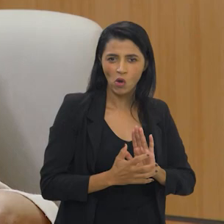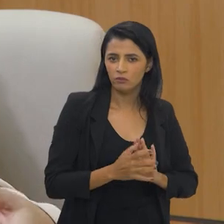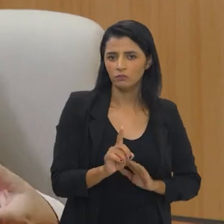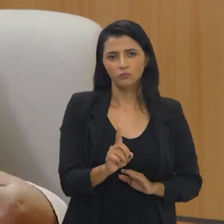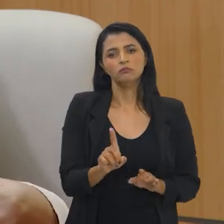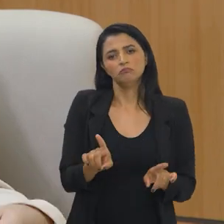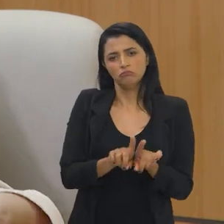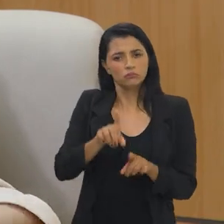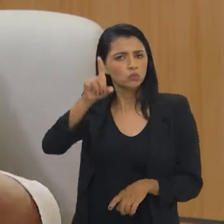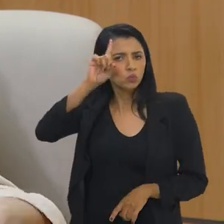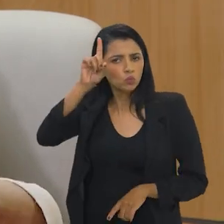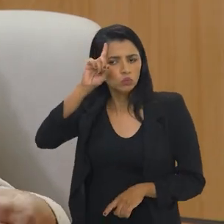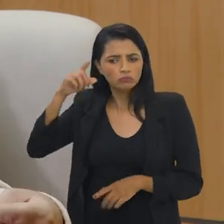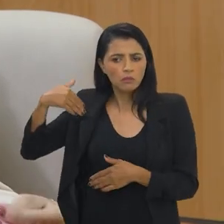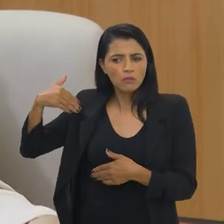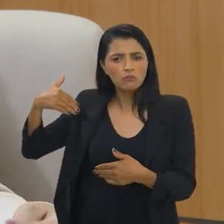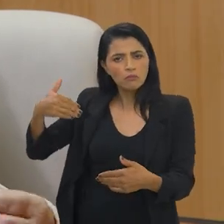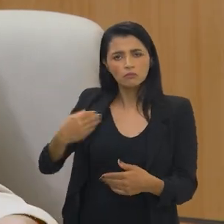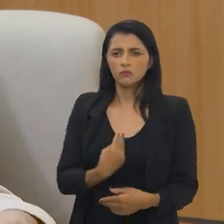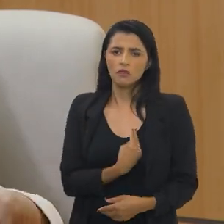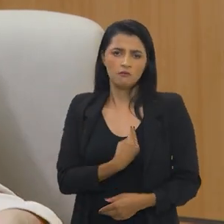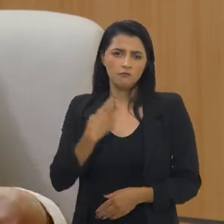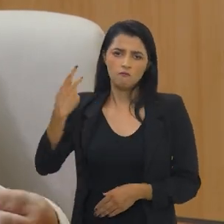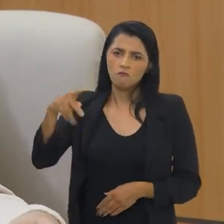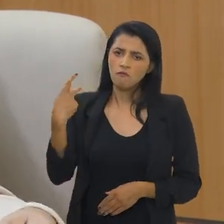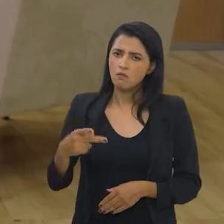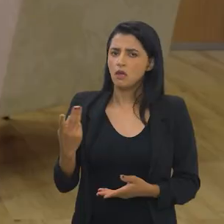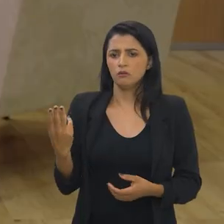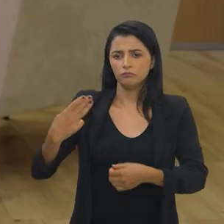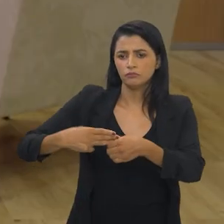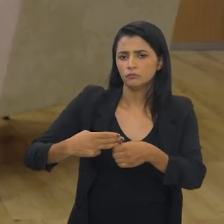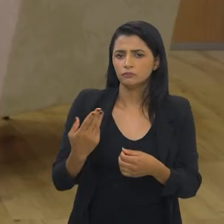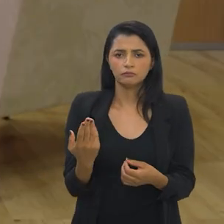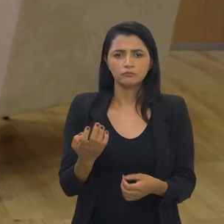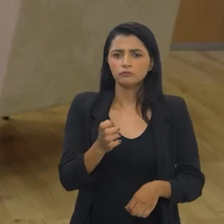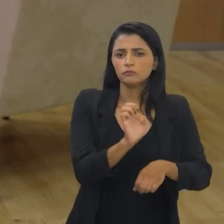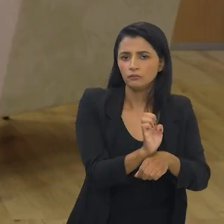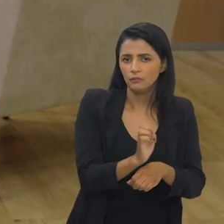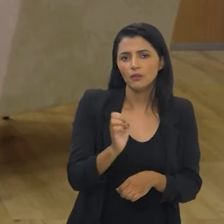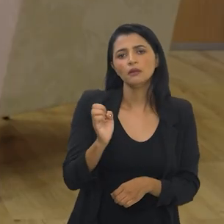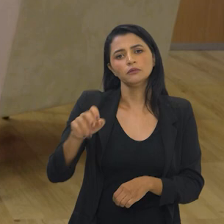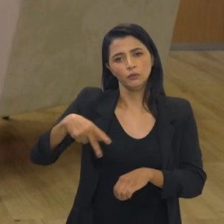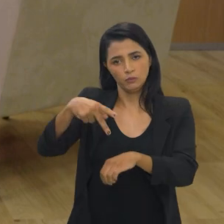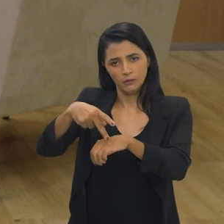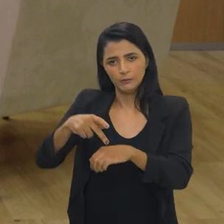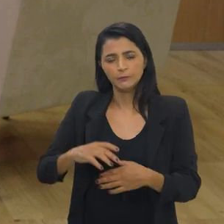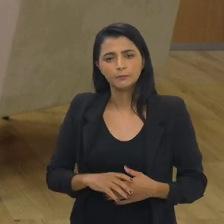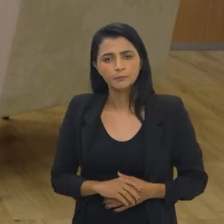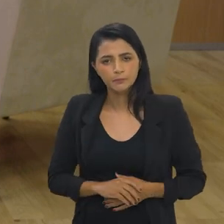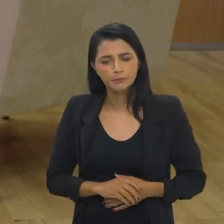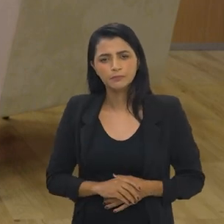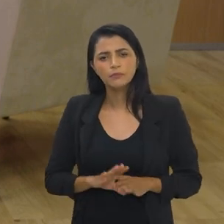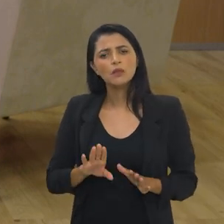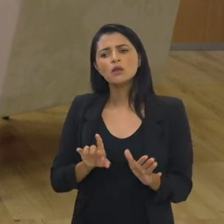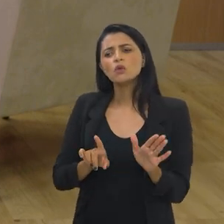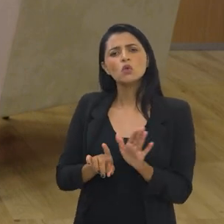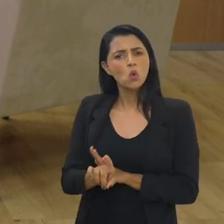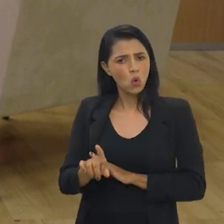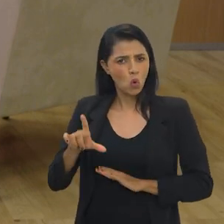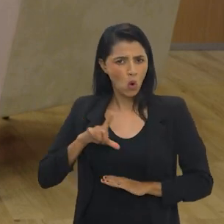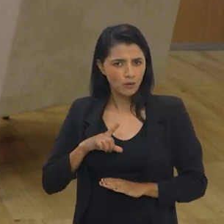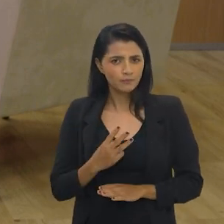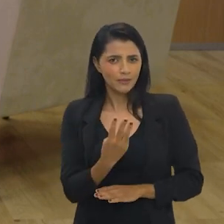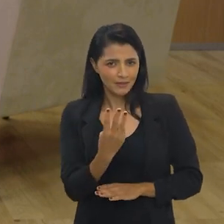né a participação política no dia a dia da vida cotidiana do município estado e do país agora